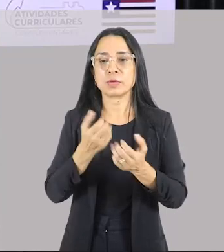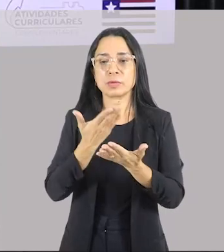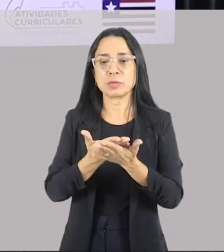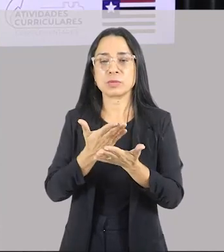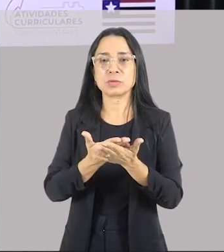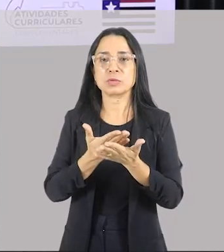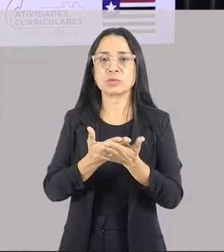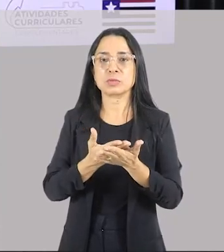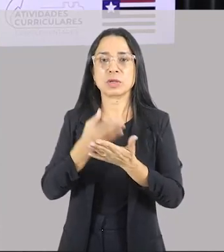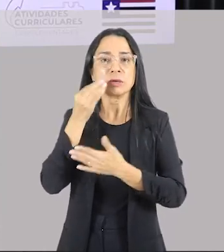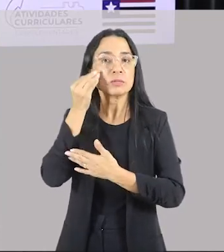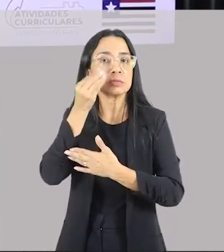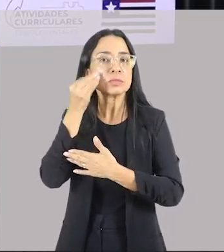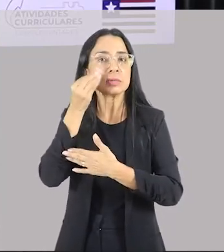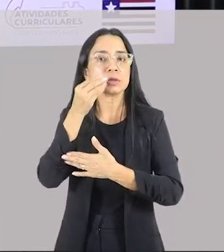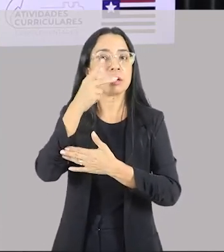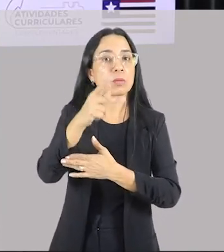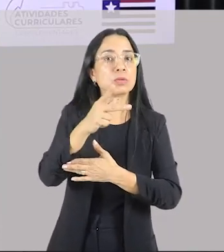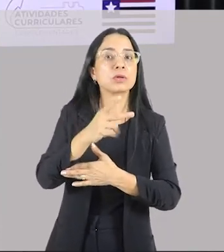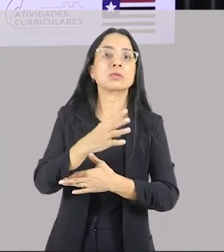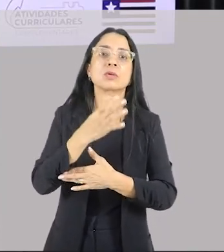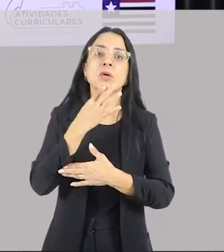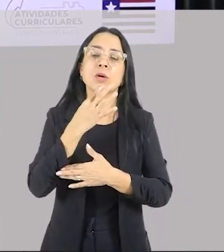estudar e testar os seus conhecimentos e